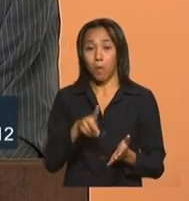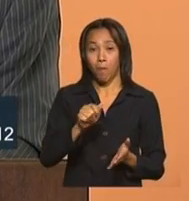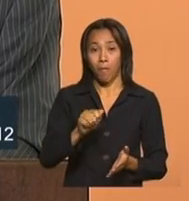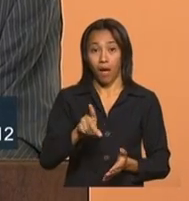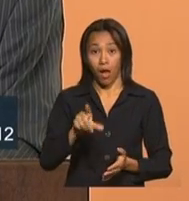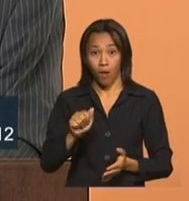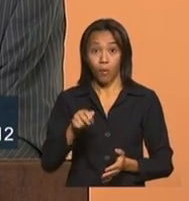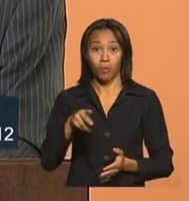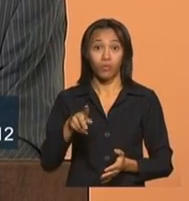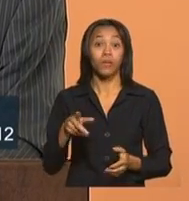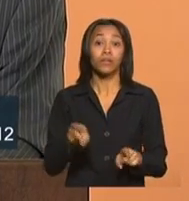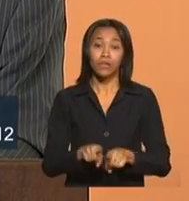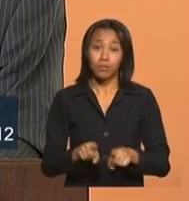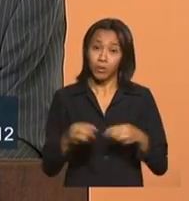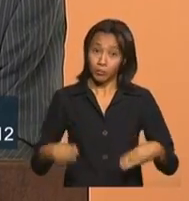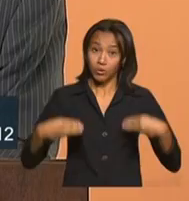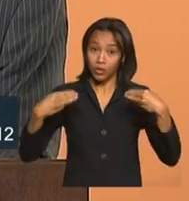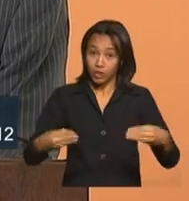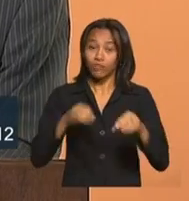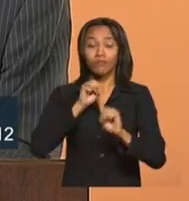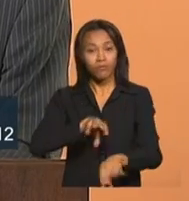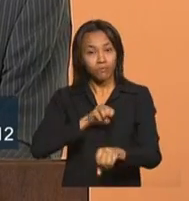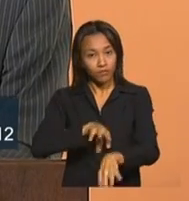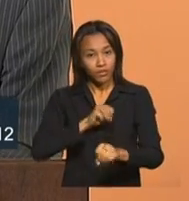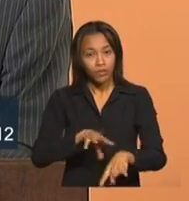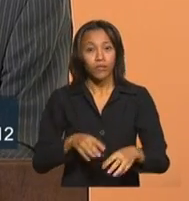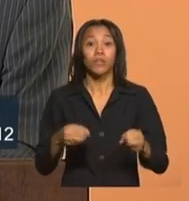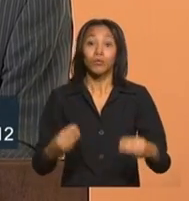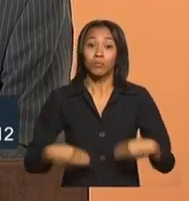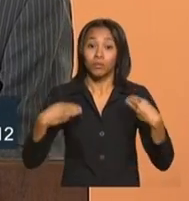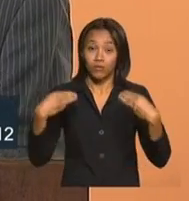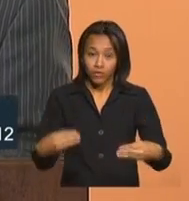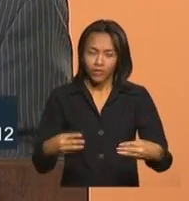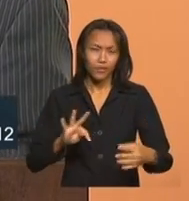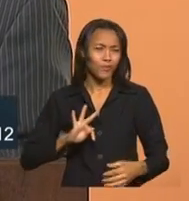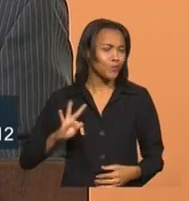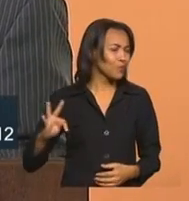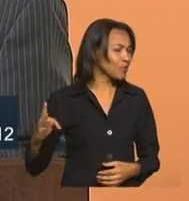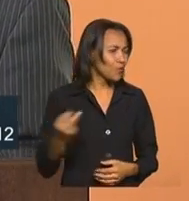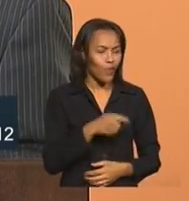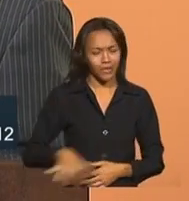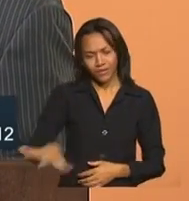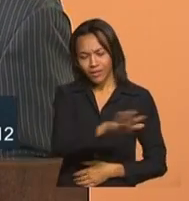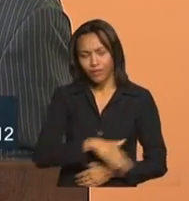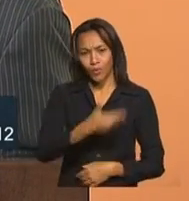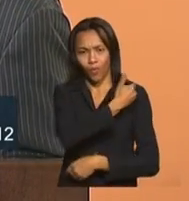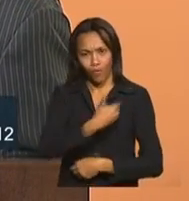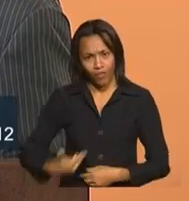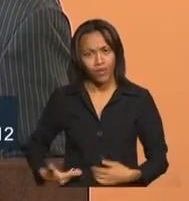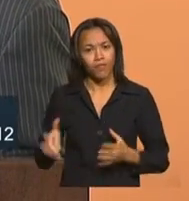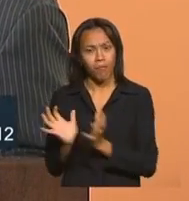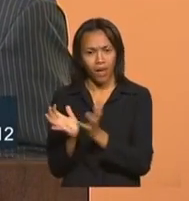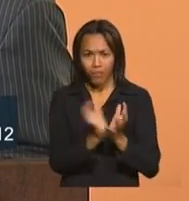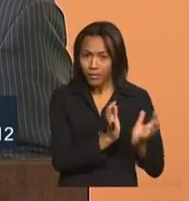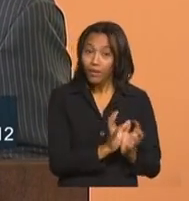da Educação, Ministério da Educação, da SECOM, todas as áreas de governo, sob a coordenação da